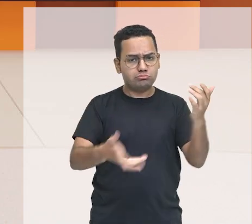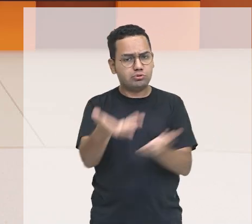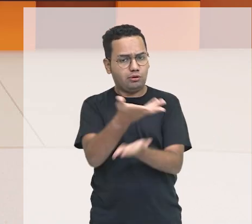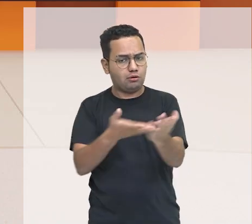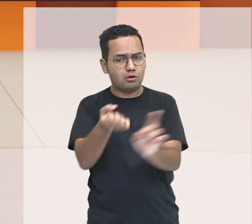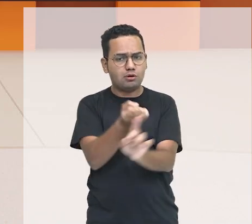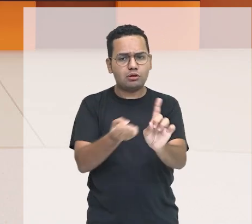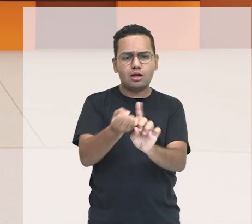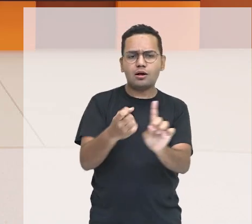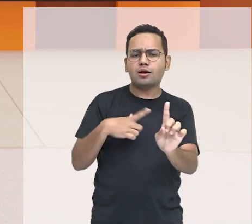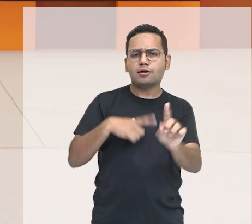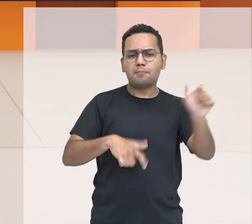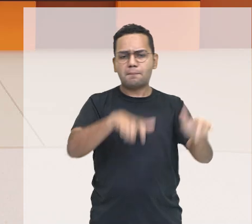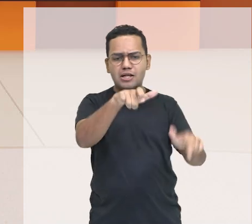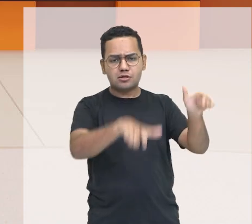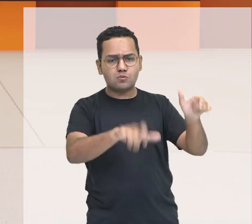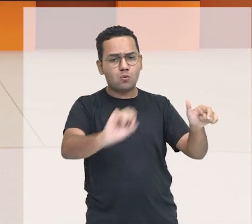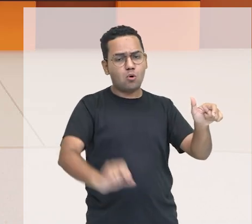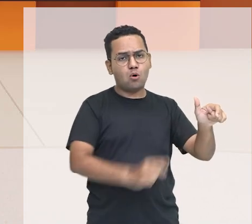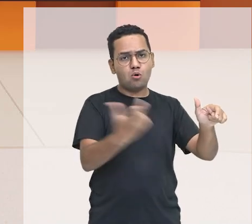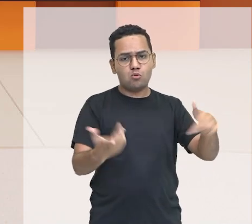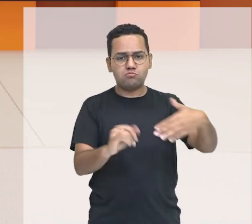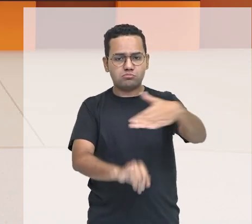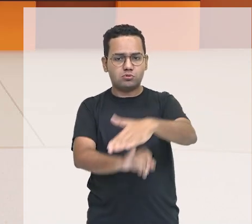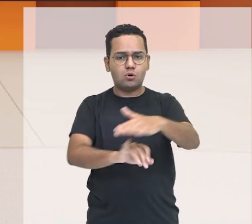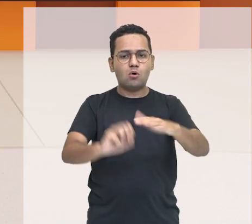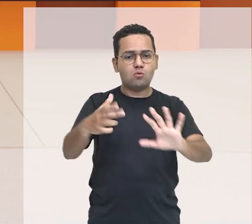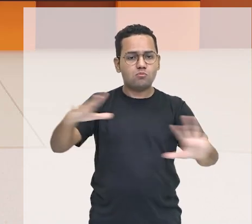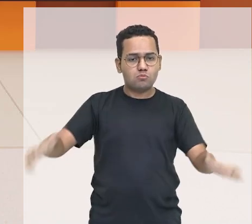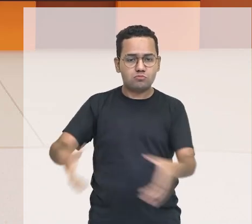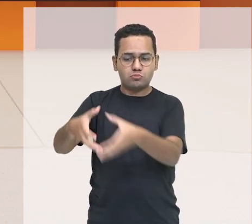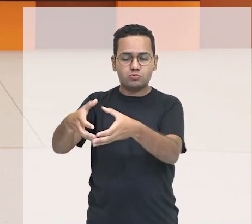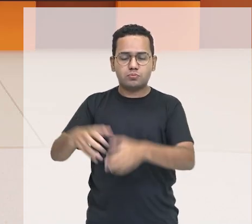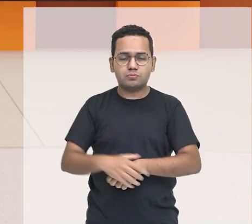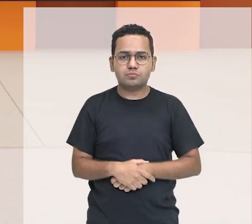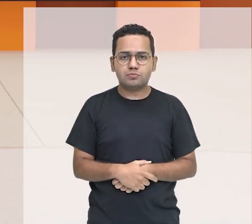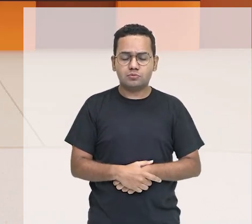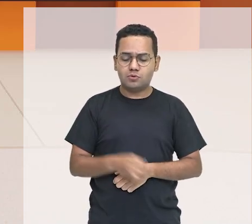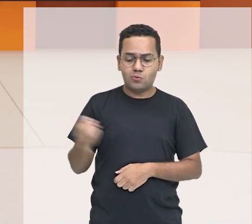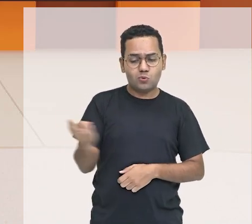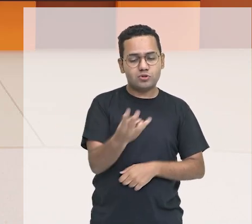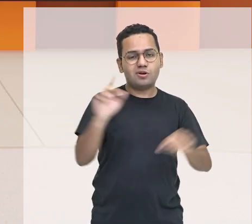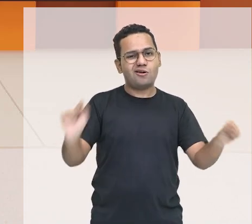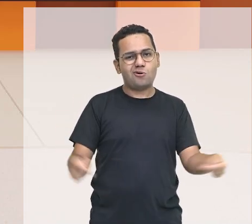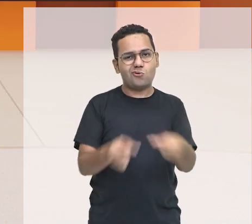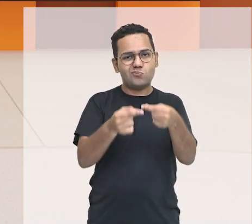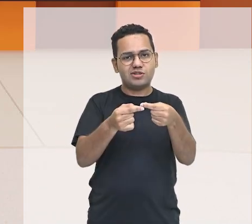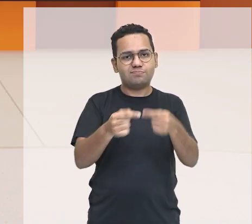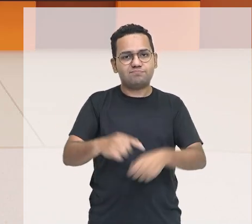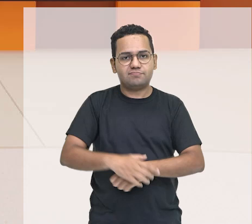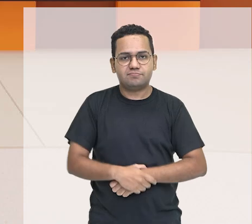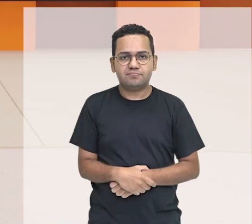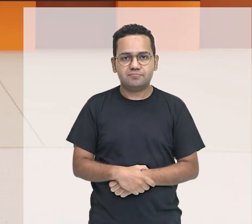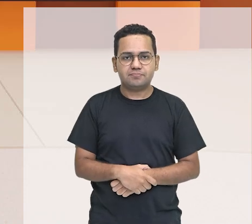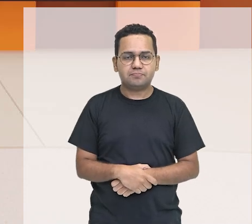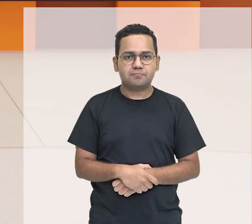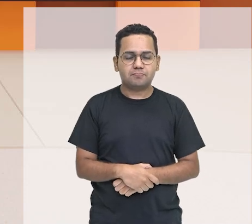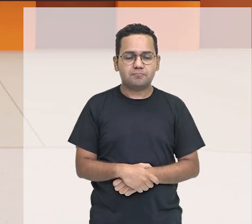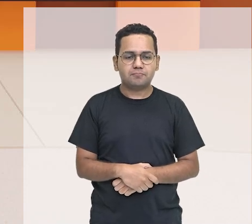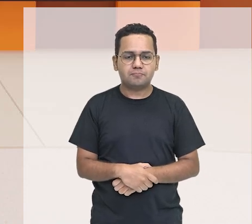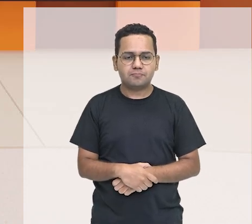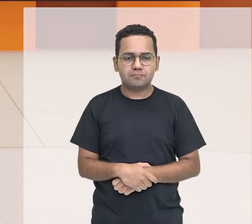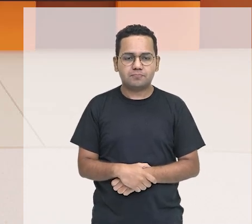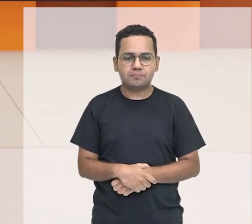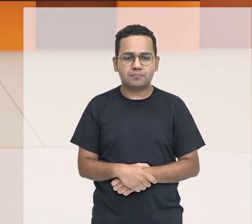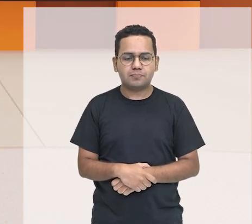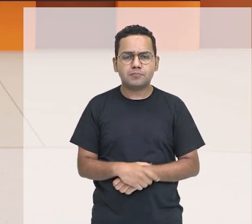entre indivíduos, instituições e coletividade são também relações de poder. Então,